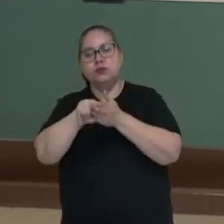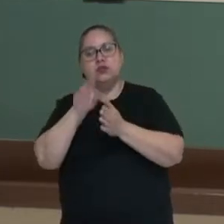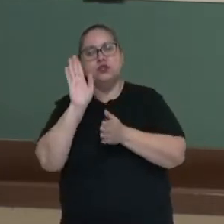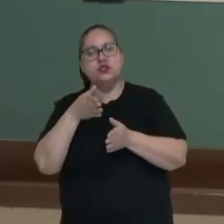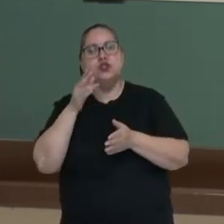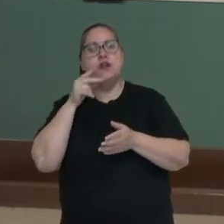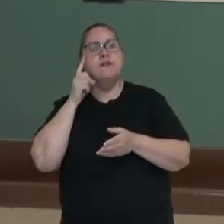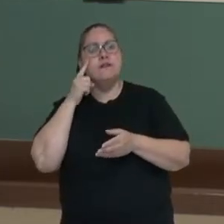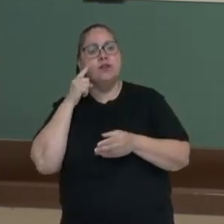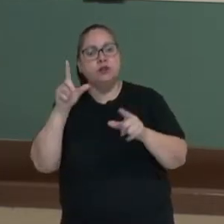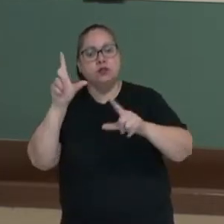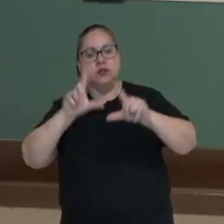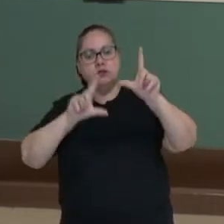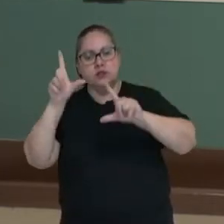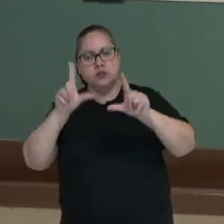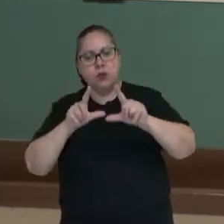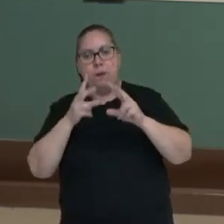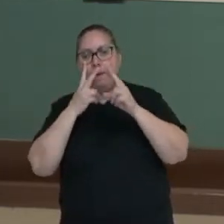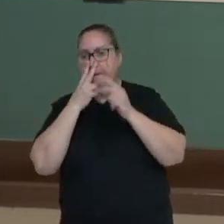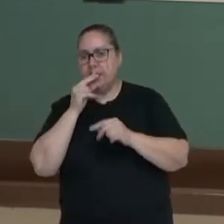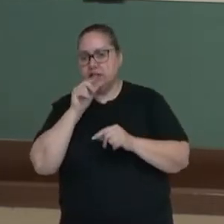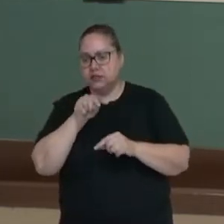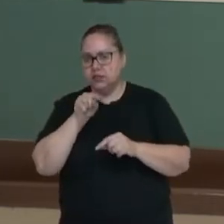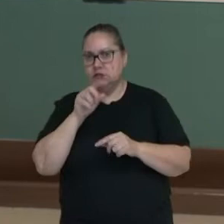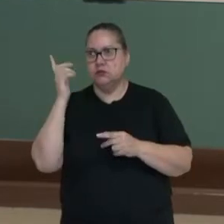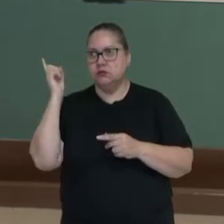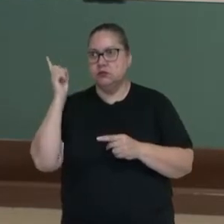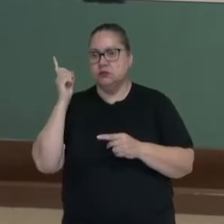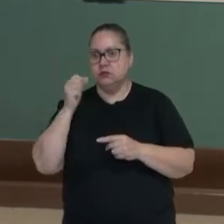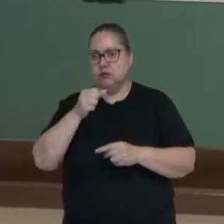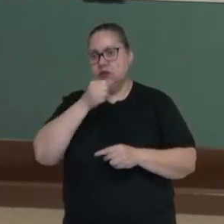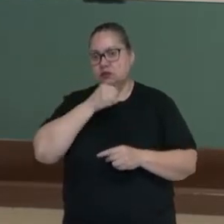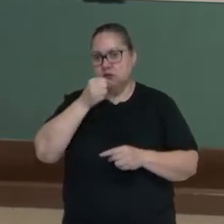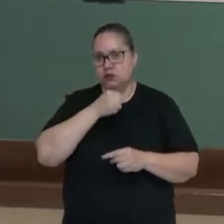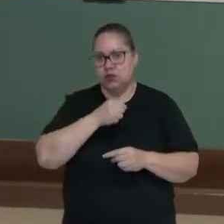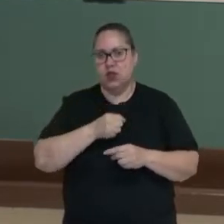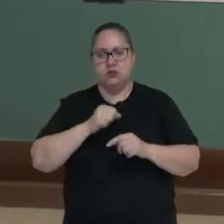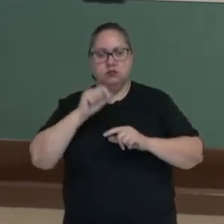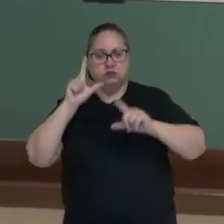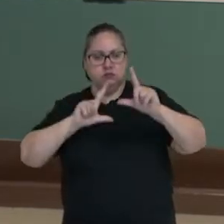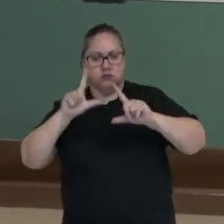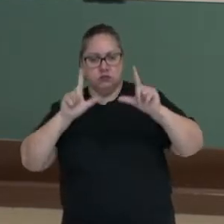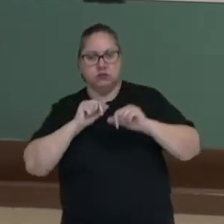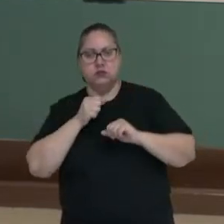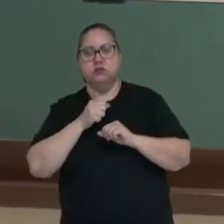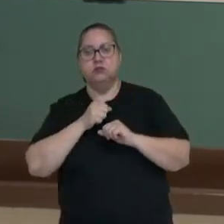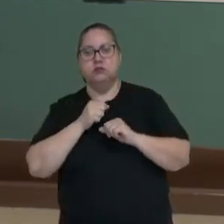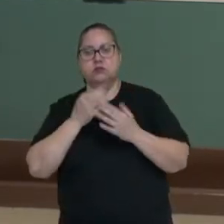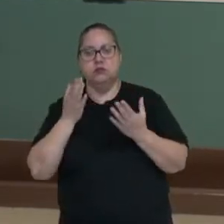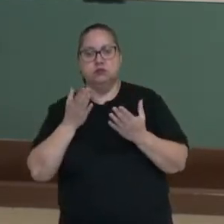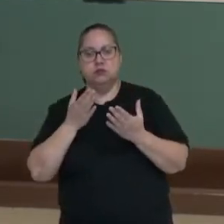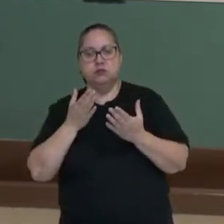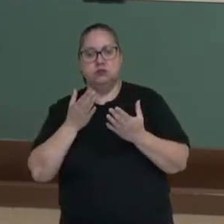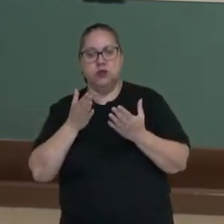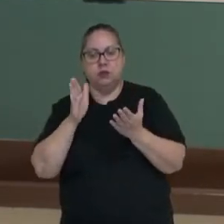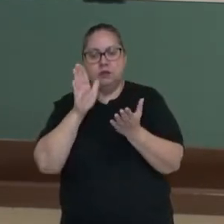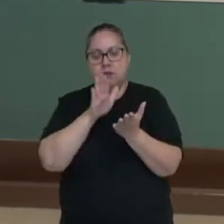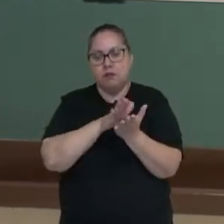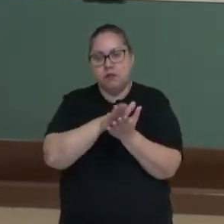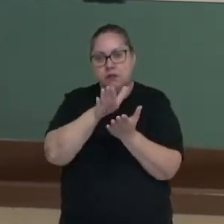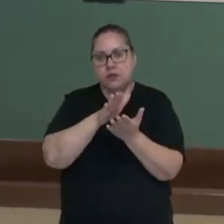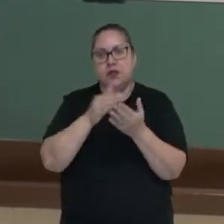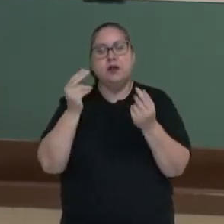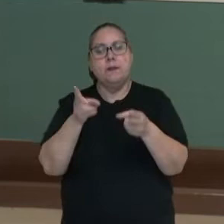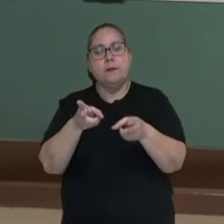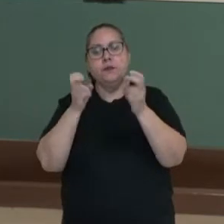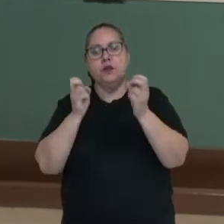já viu na televisão uma cena parecida com essa? Nas reportagens, no noticiário na televisão ou até no impresso, nós percebemos